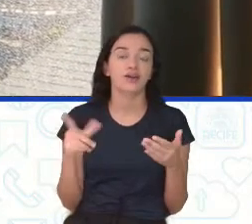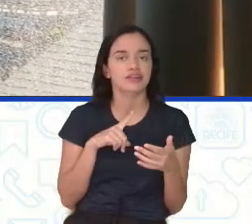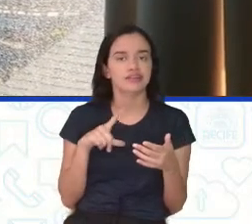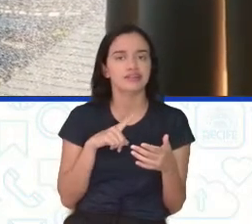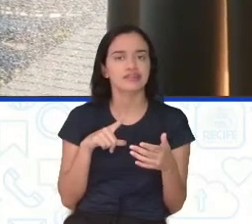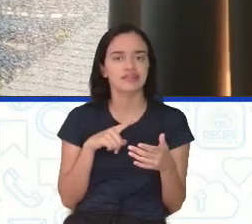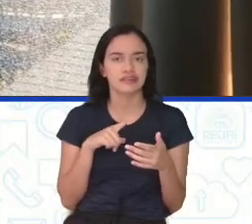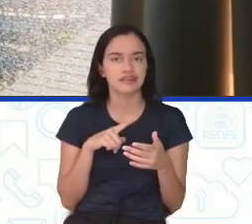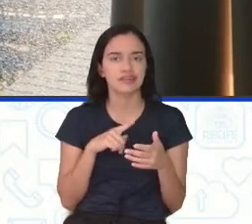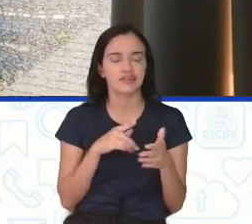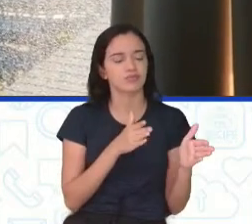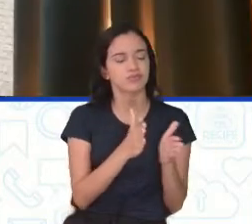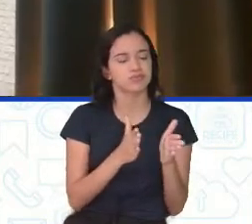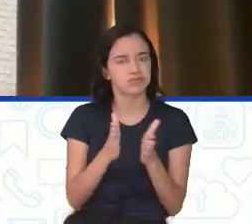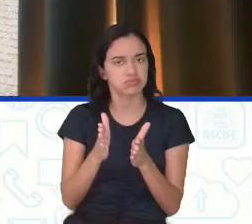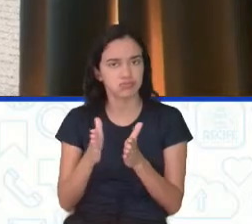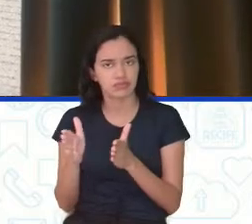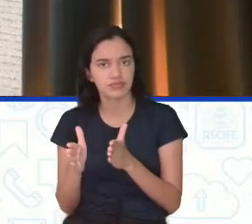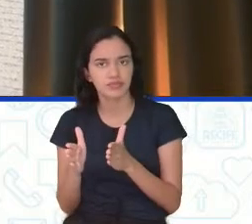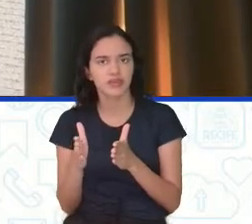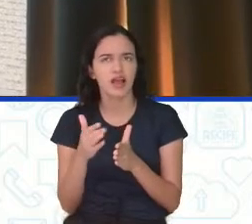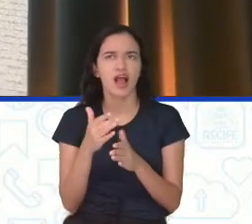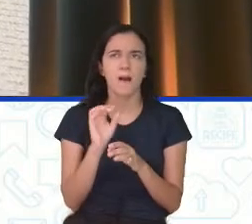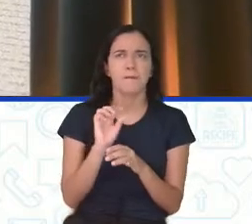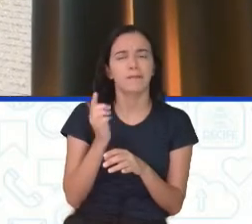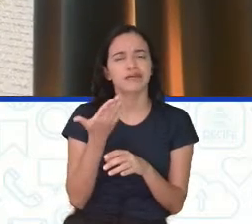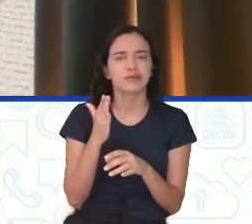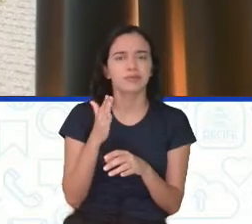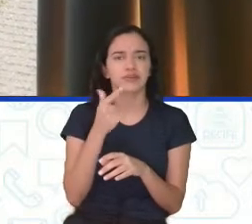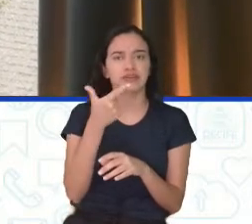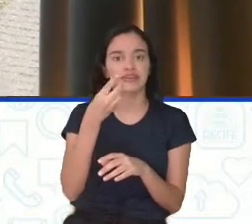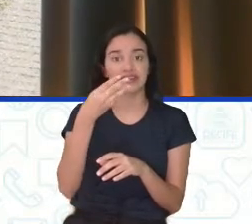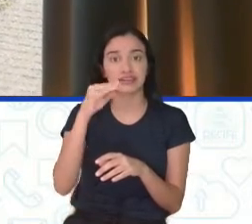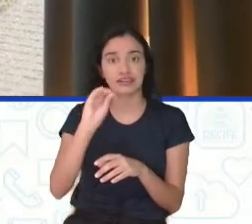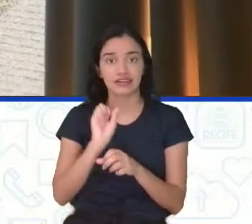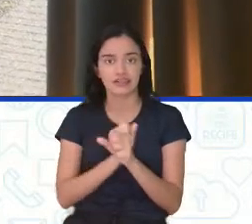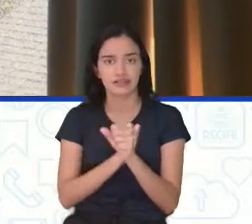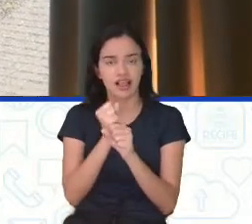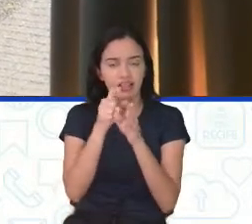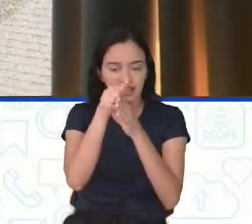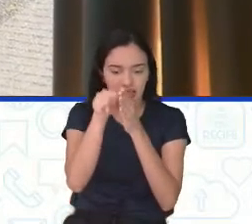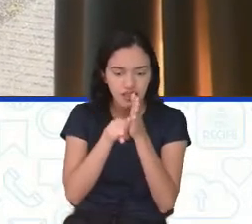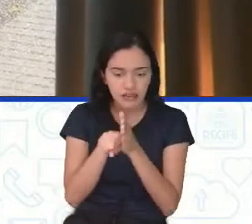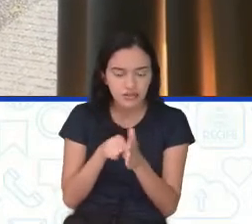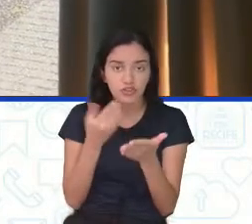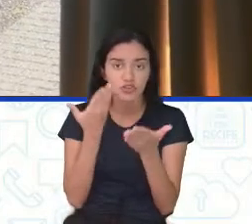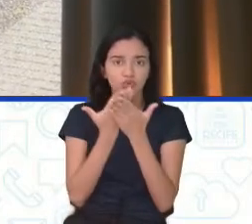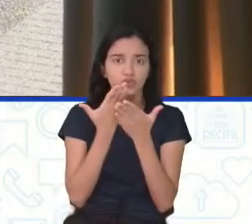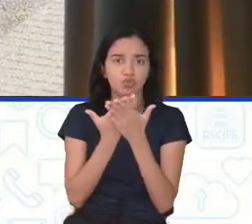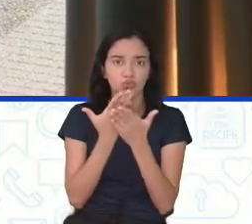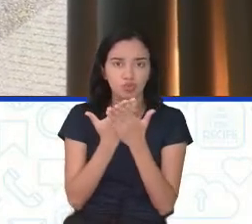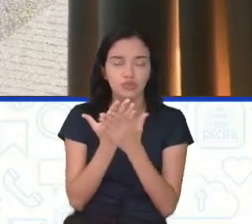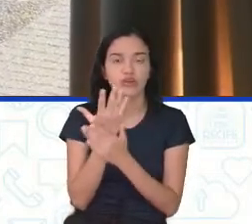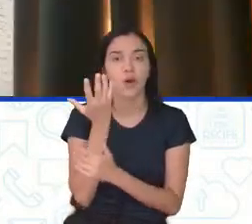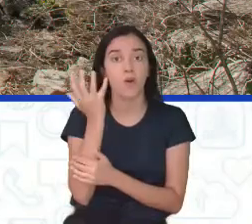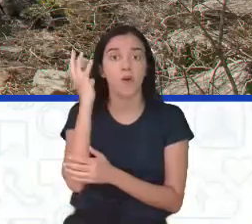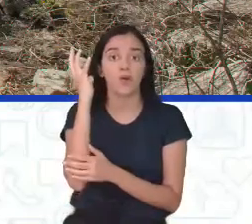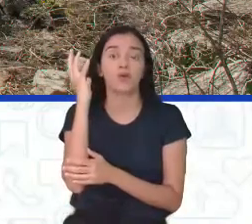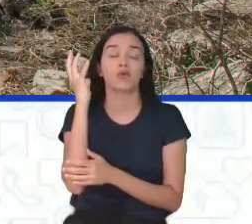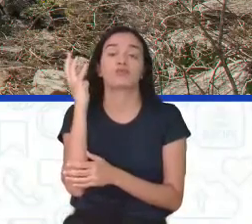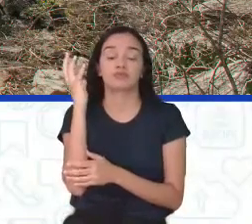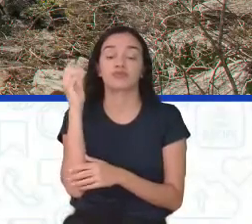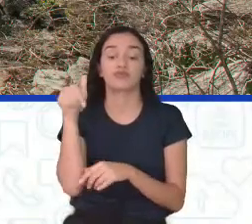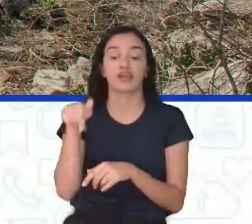essa periodização, né? De no mínimo uns 30 anos, analisando aquele local para a gente estabelecer o clima